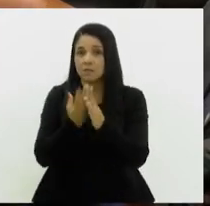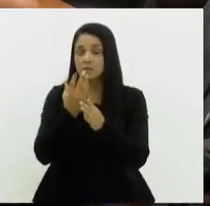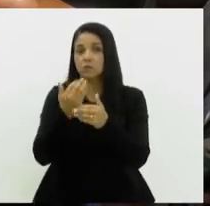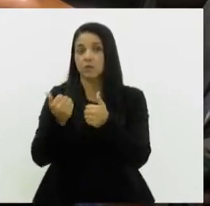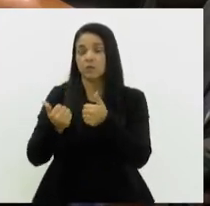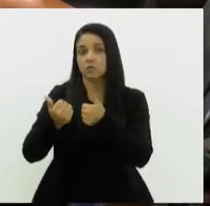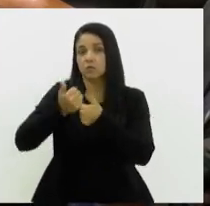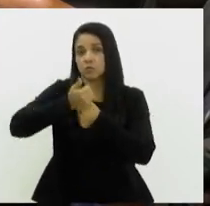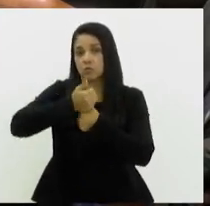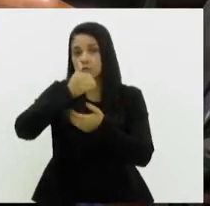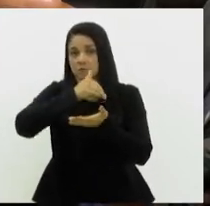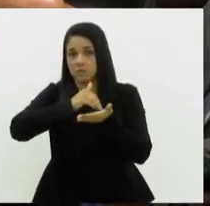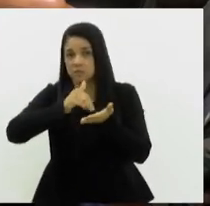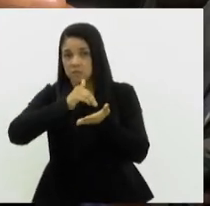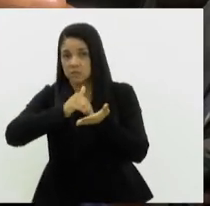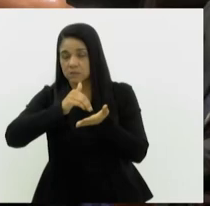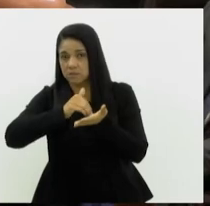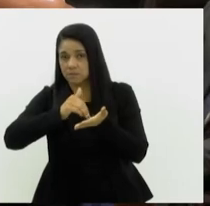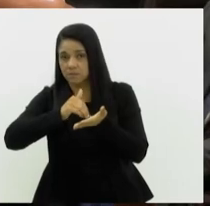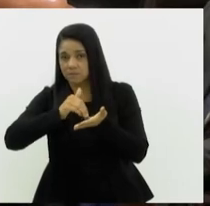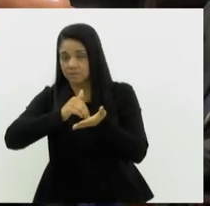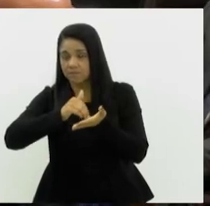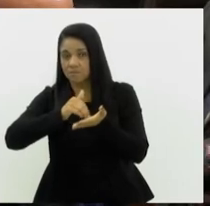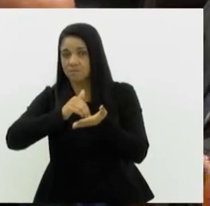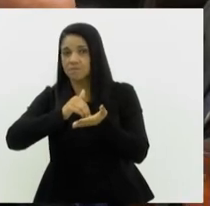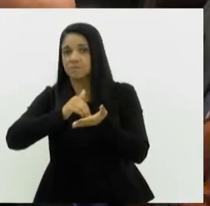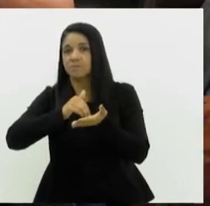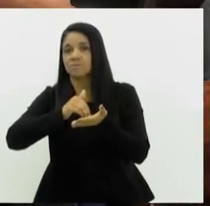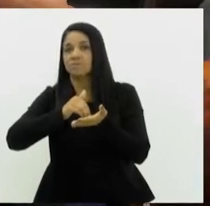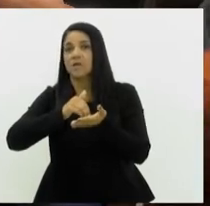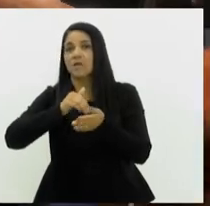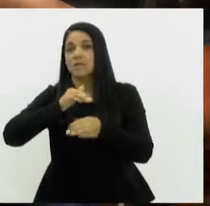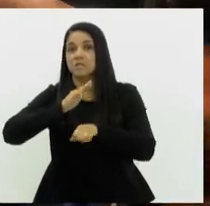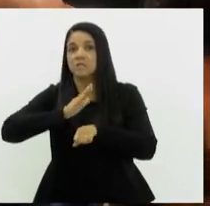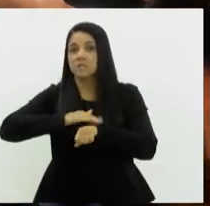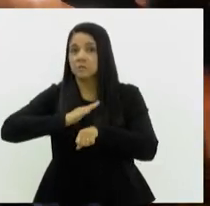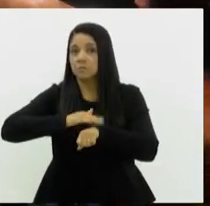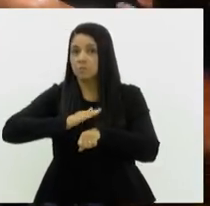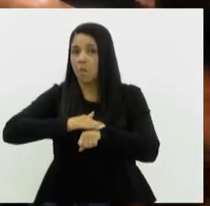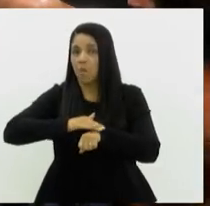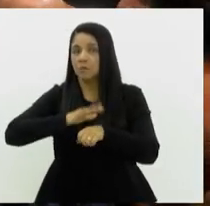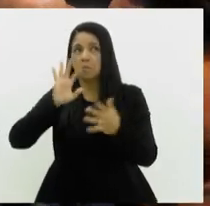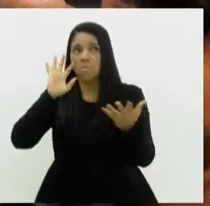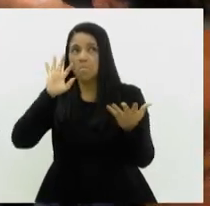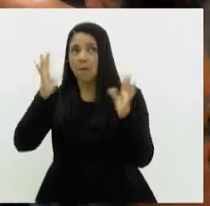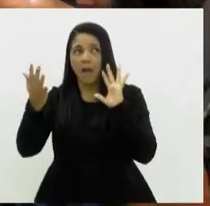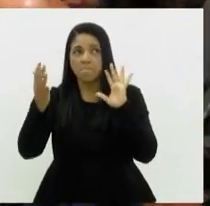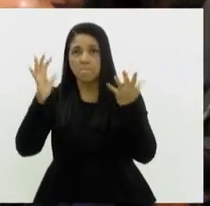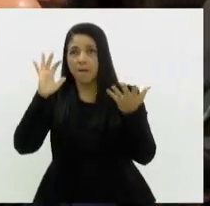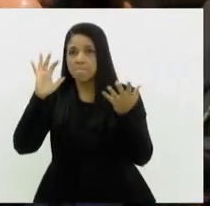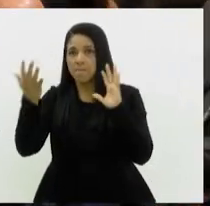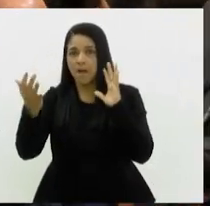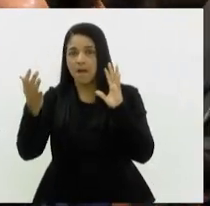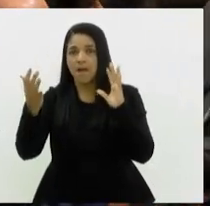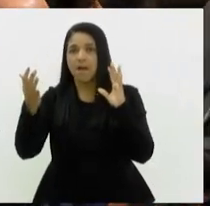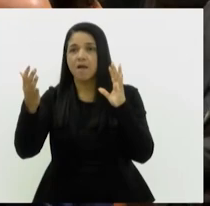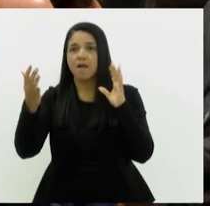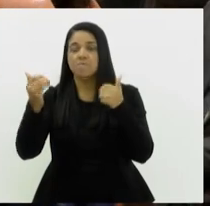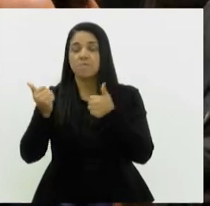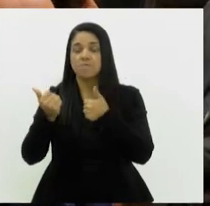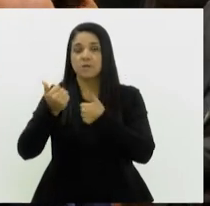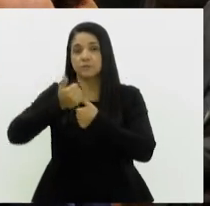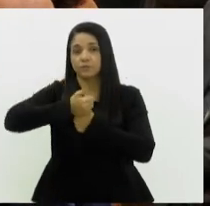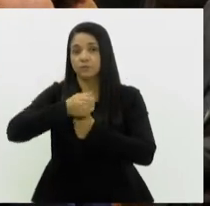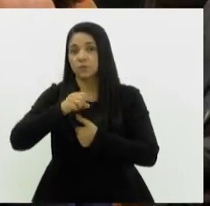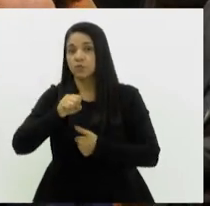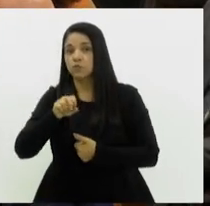subsecretaria específica para esse momento novo de condições climáticas, ou seja, uma